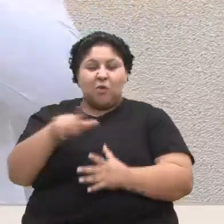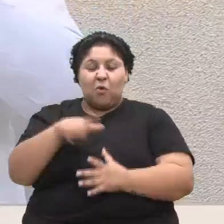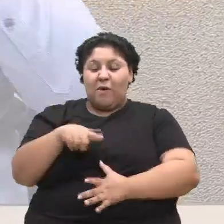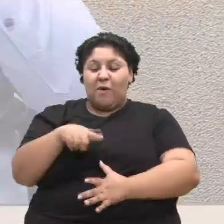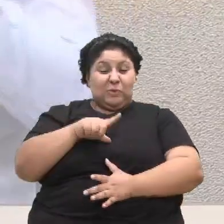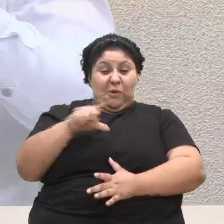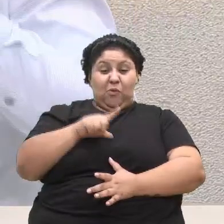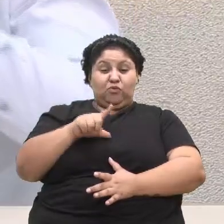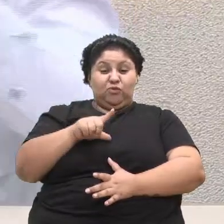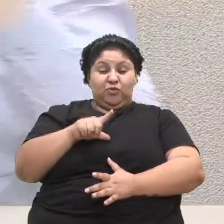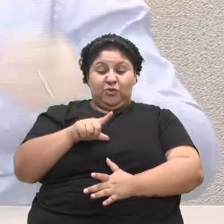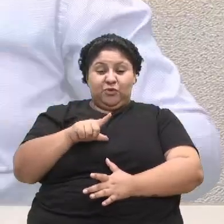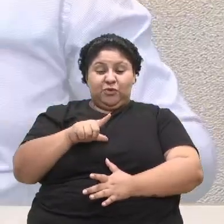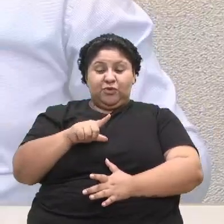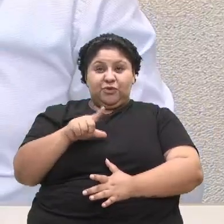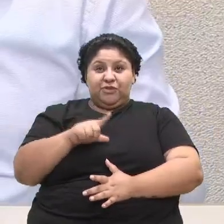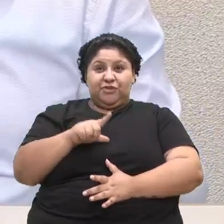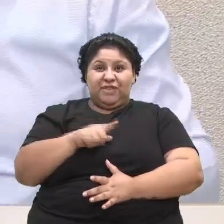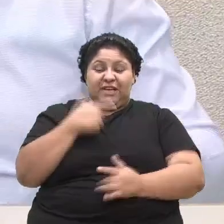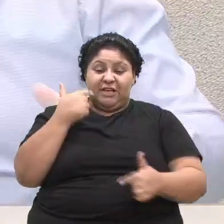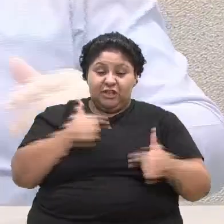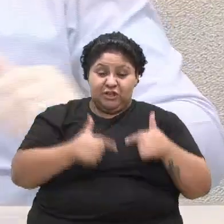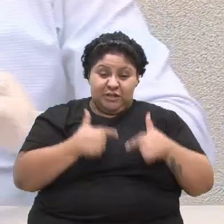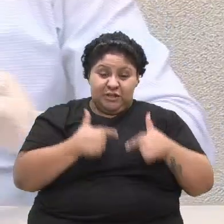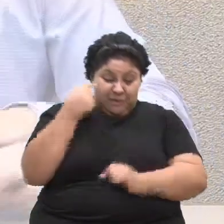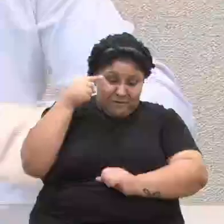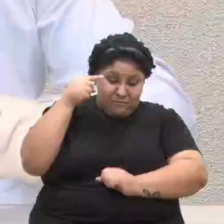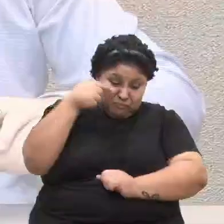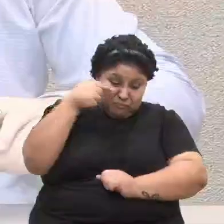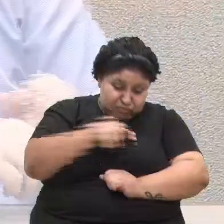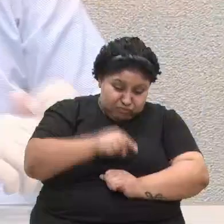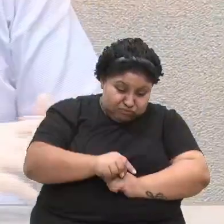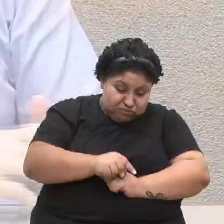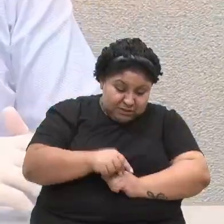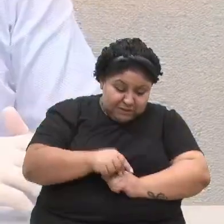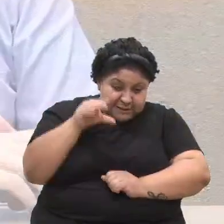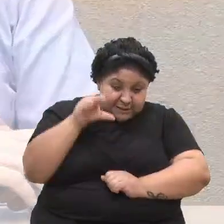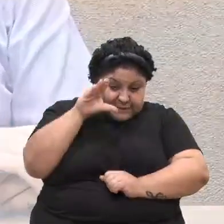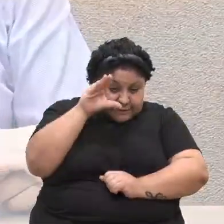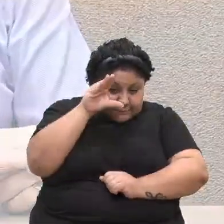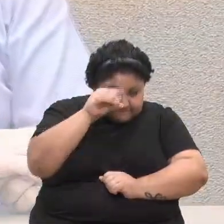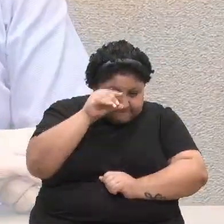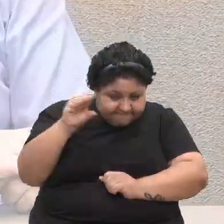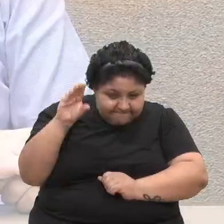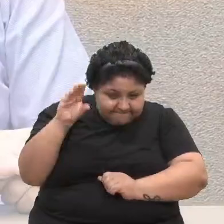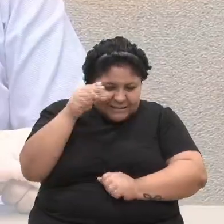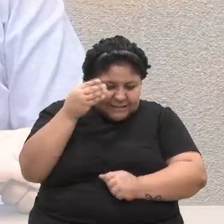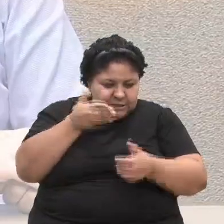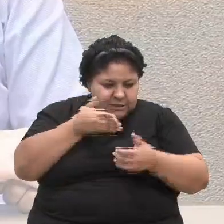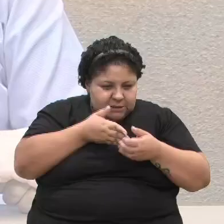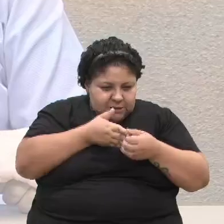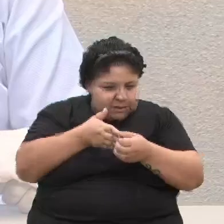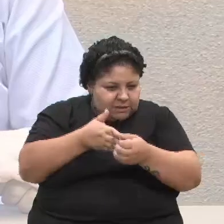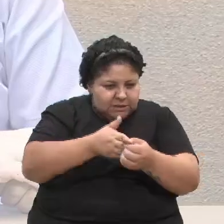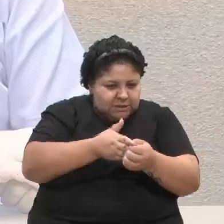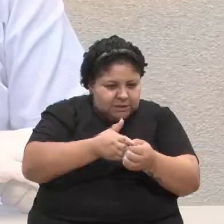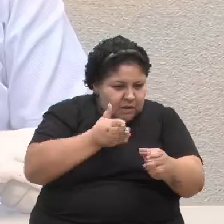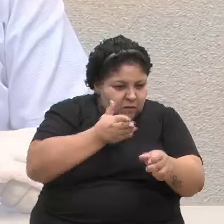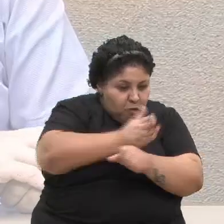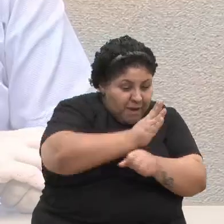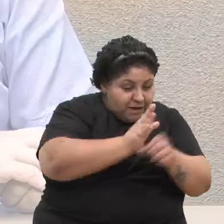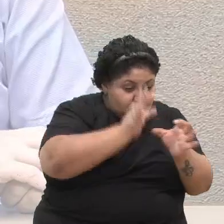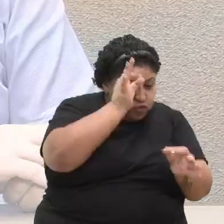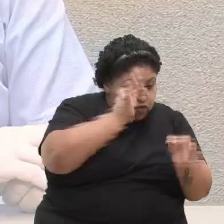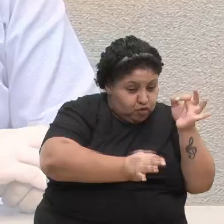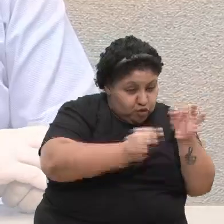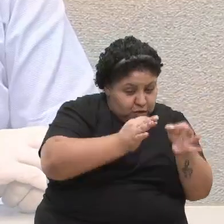houver um trabalho profundo de investigação, de acompanhamento por parte do Judiciário, por